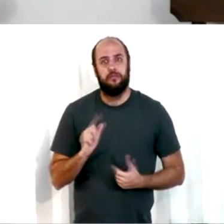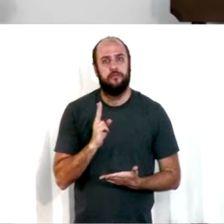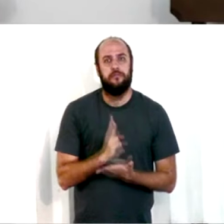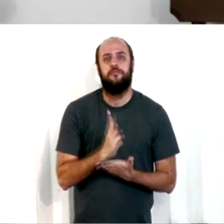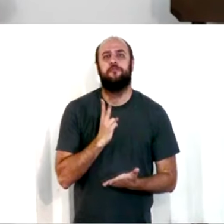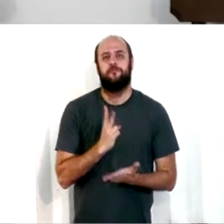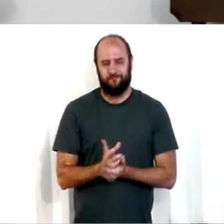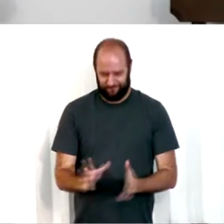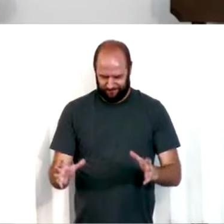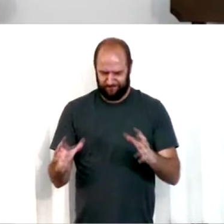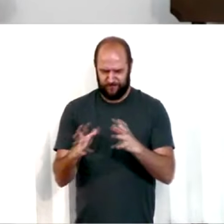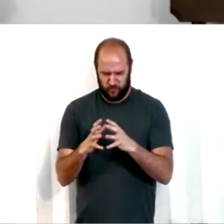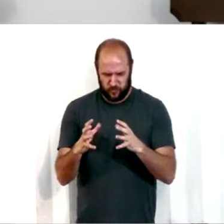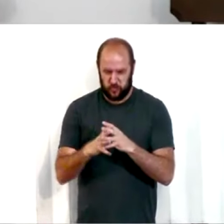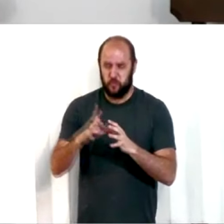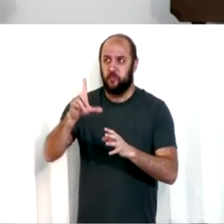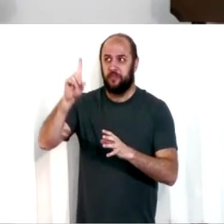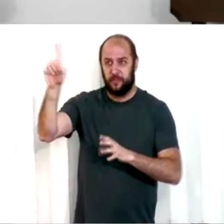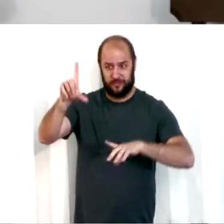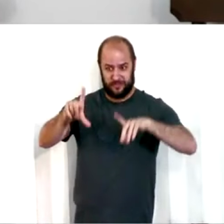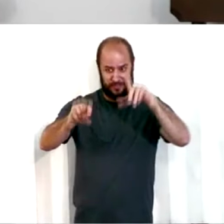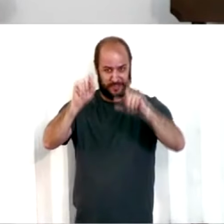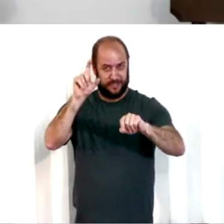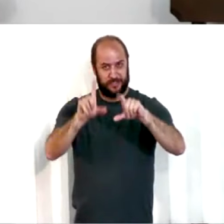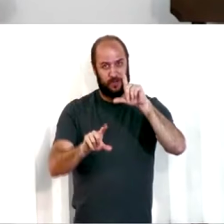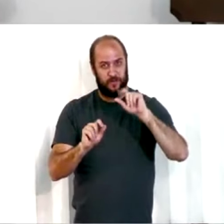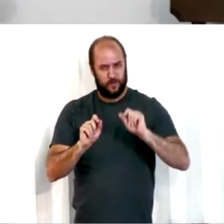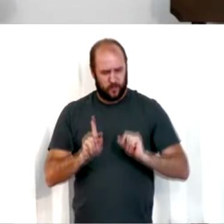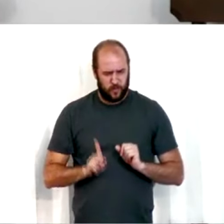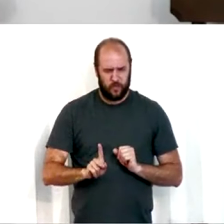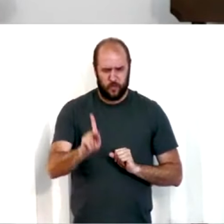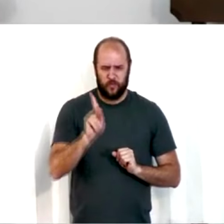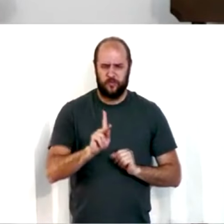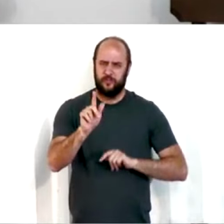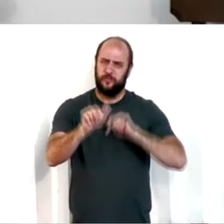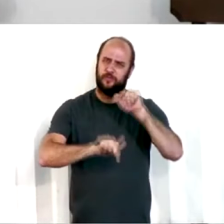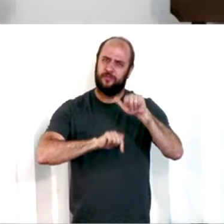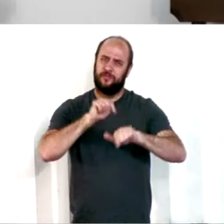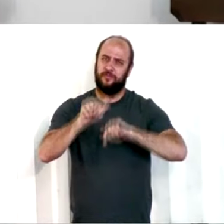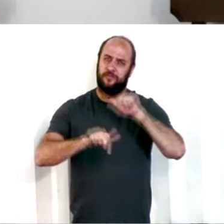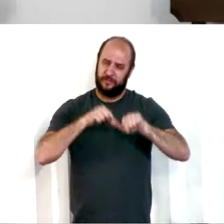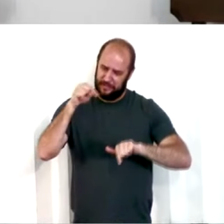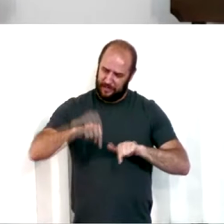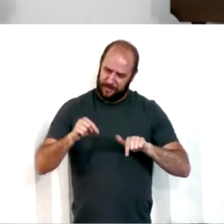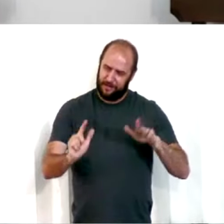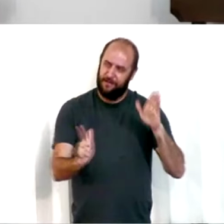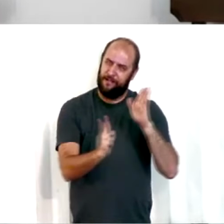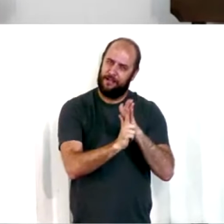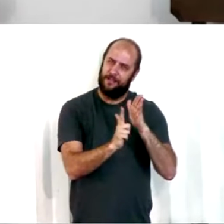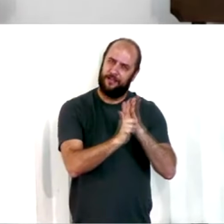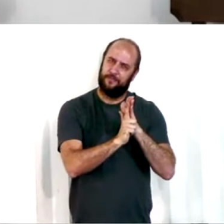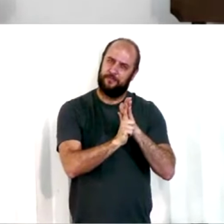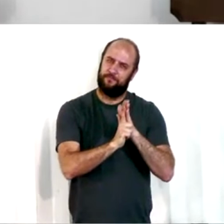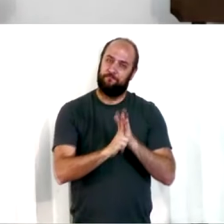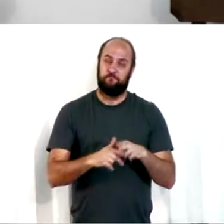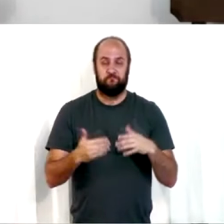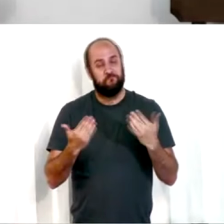um grupo de escolhidos por Ele para continuarem a sua obra aqui na IPLAPA. Assim